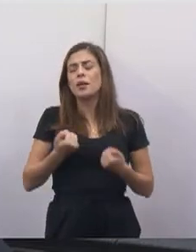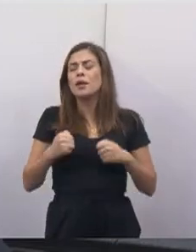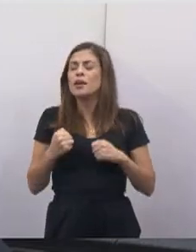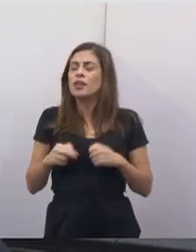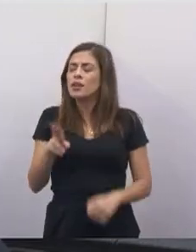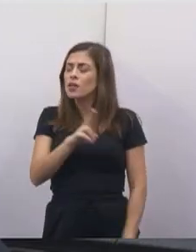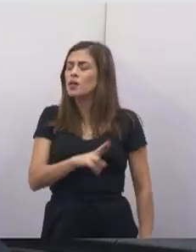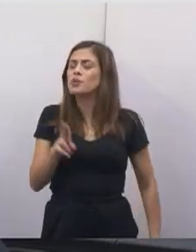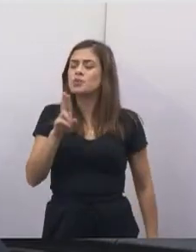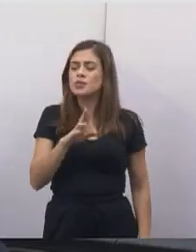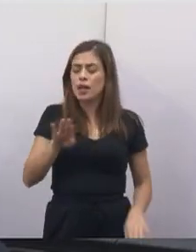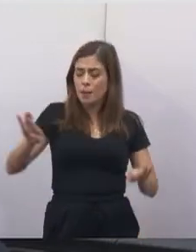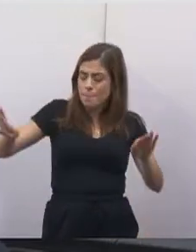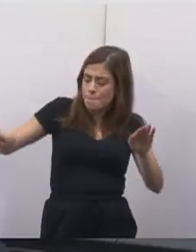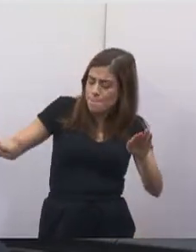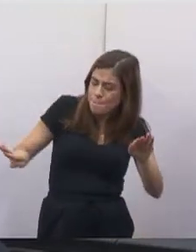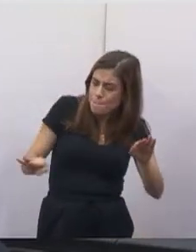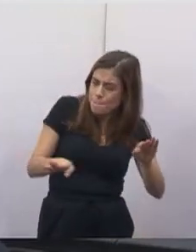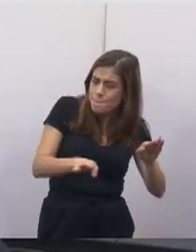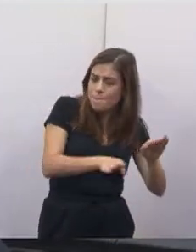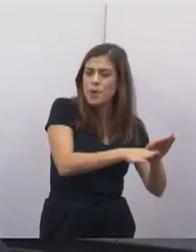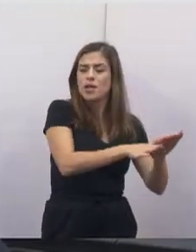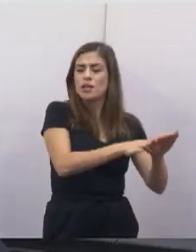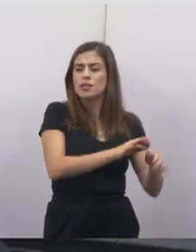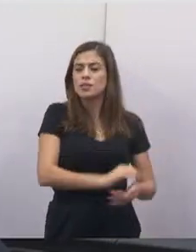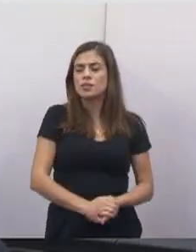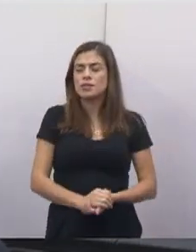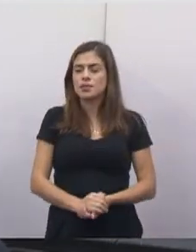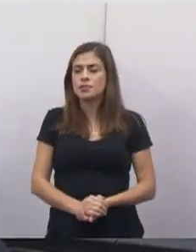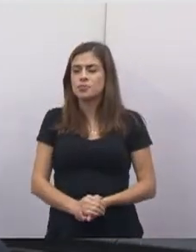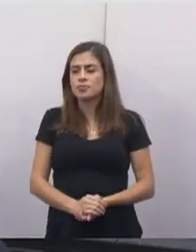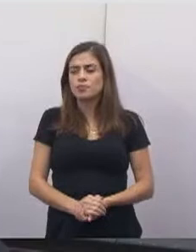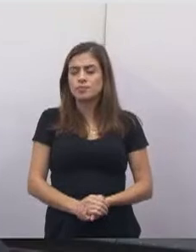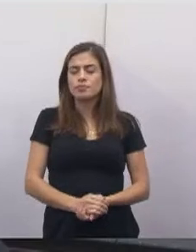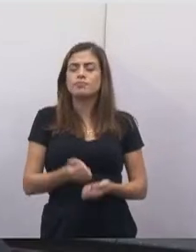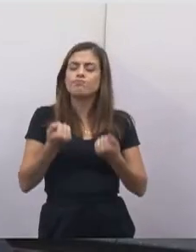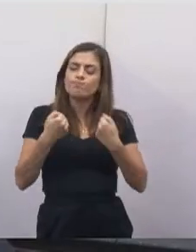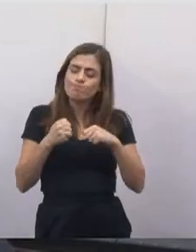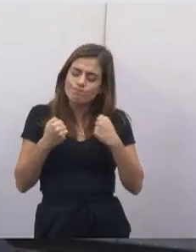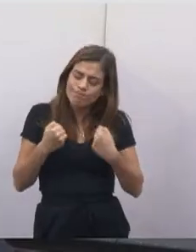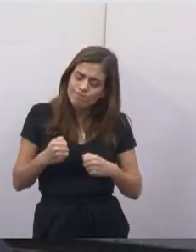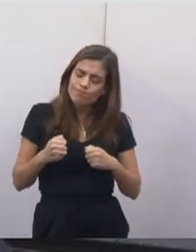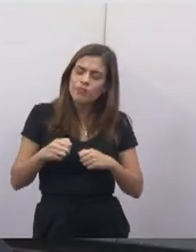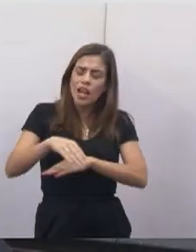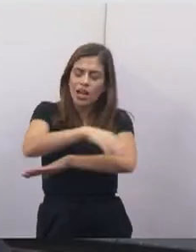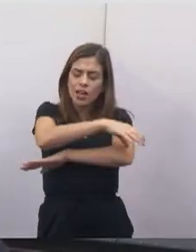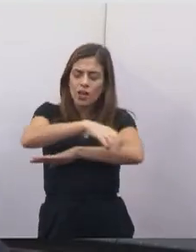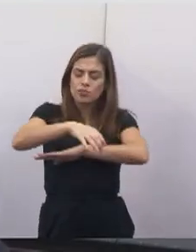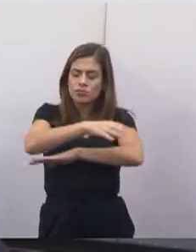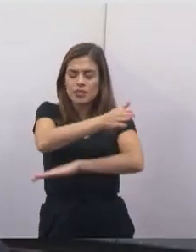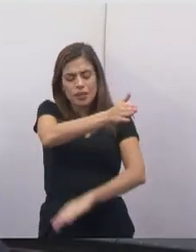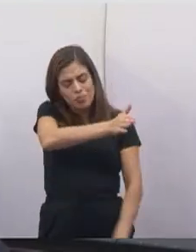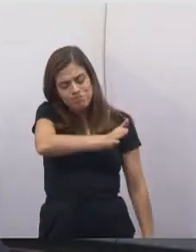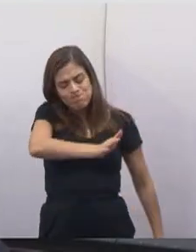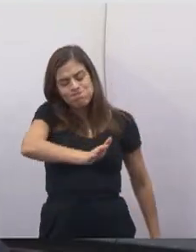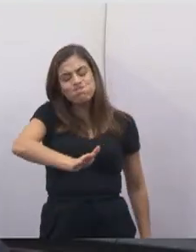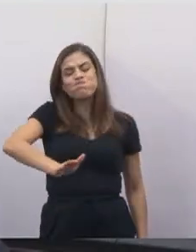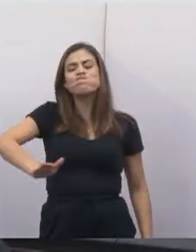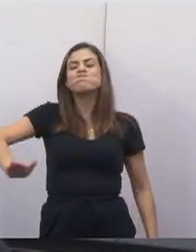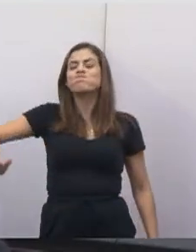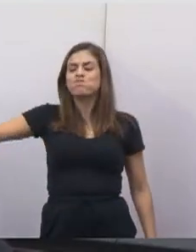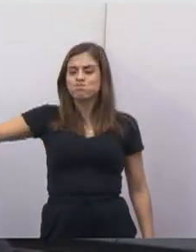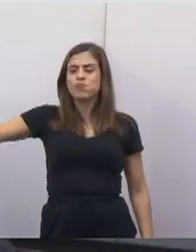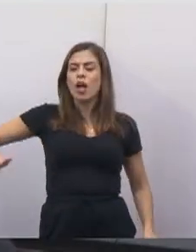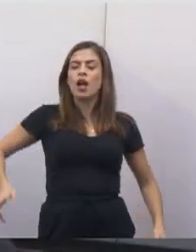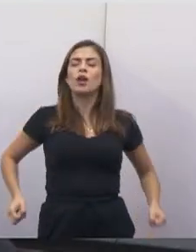usar aquele rebaixamento ali. Então, tem que se rebaixar essa guia para o cadeirante, para quem está